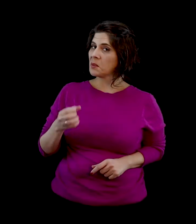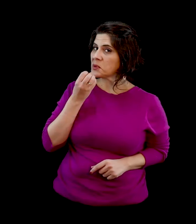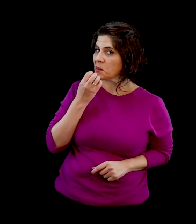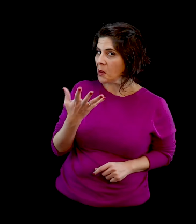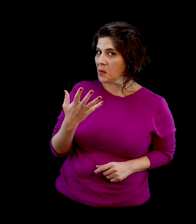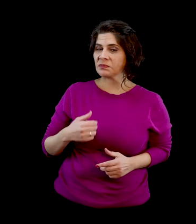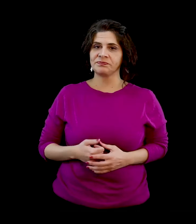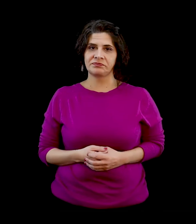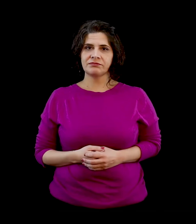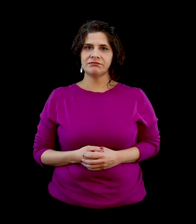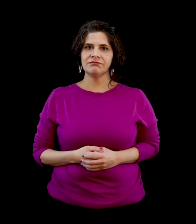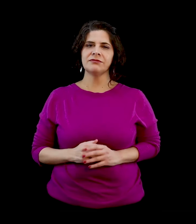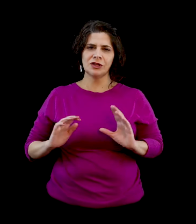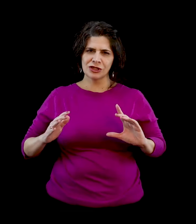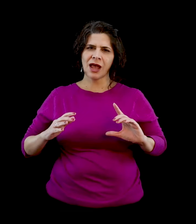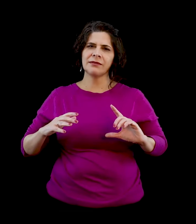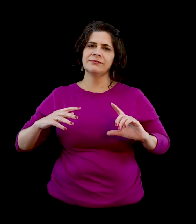Muito bom,